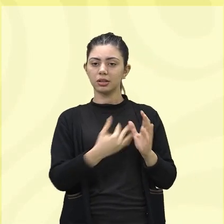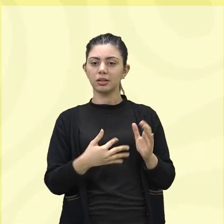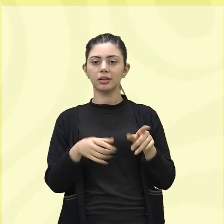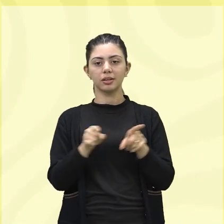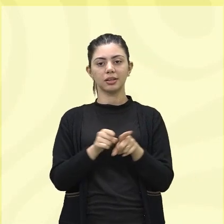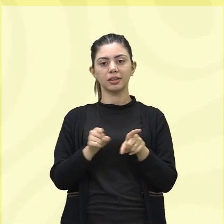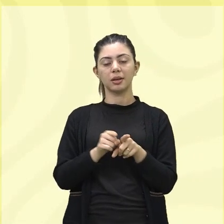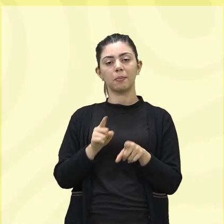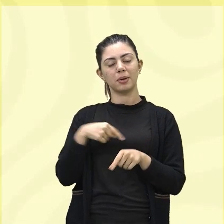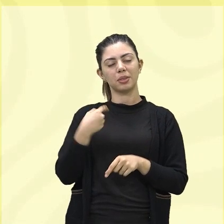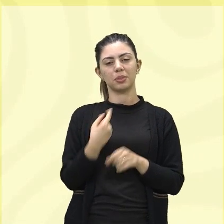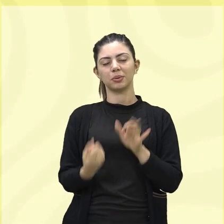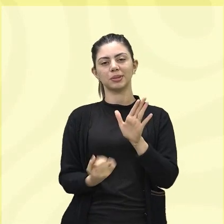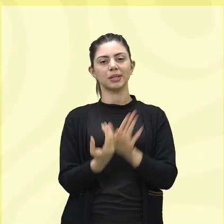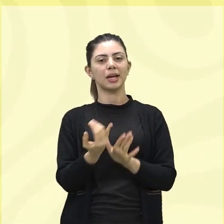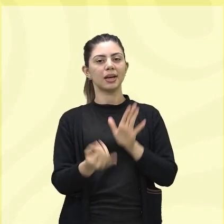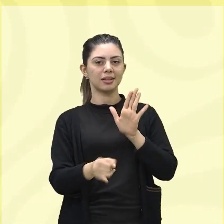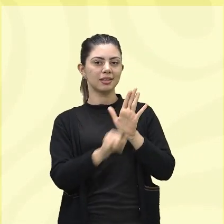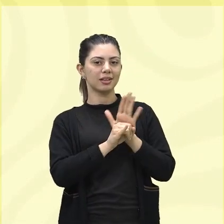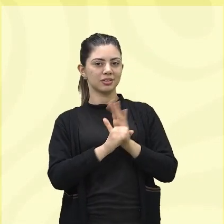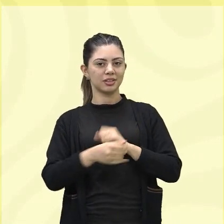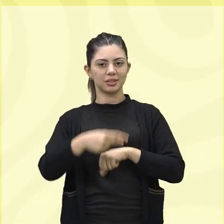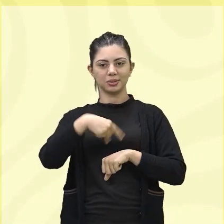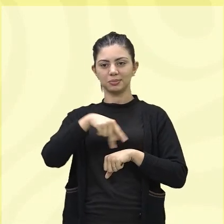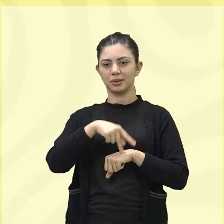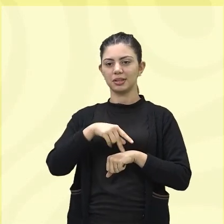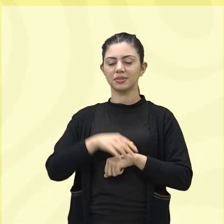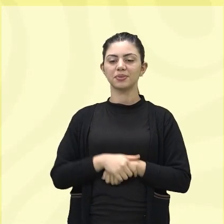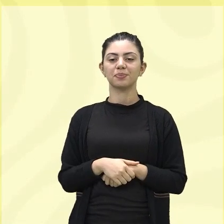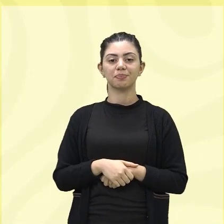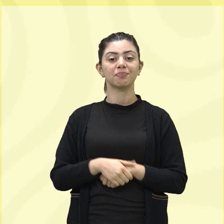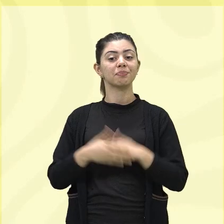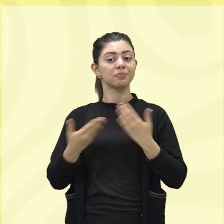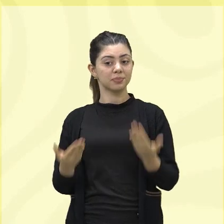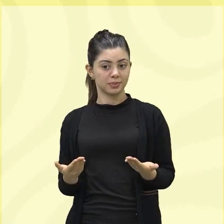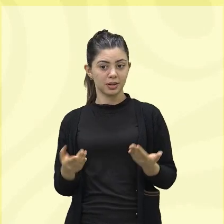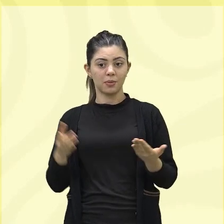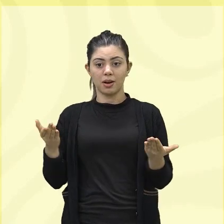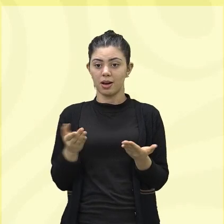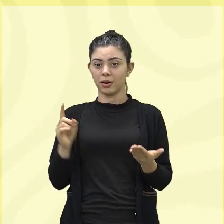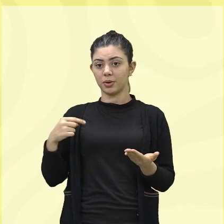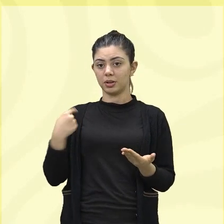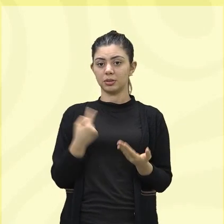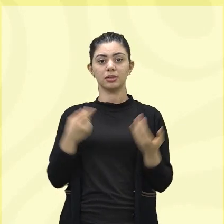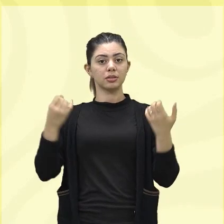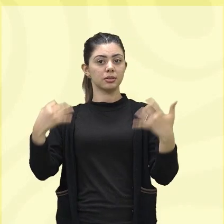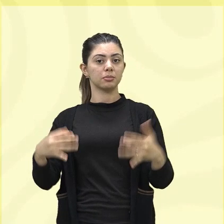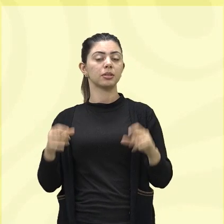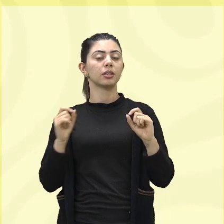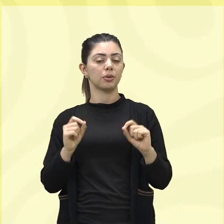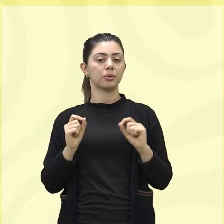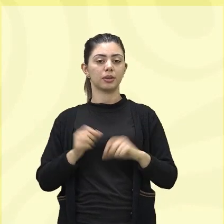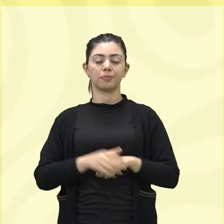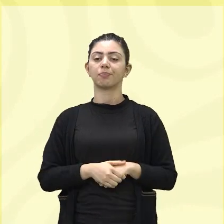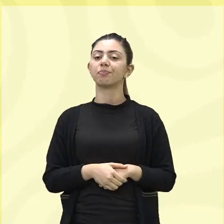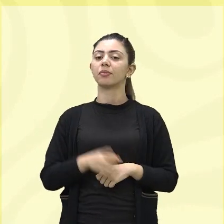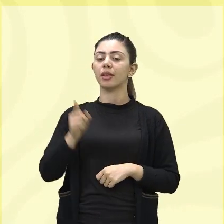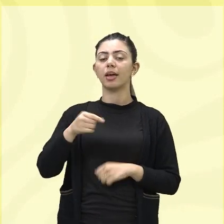nossa identidade nacional. E agora, turma, eu vou falar um pouco também sobre a questão da